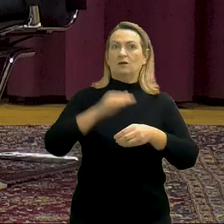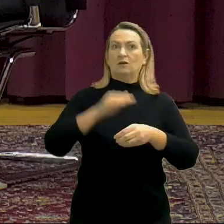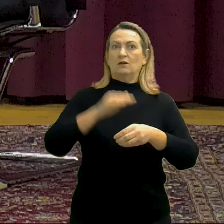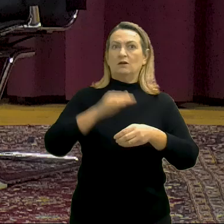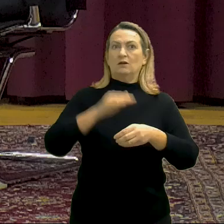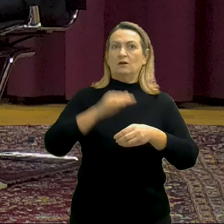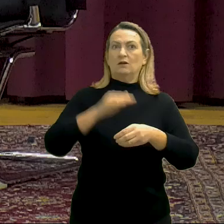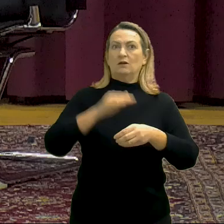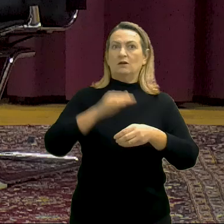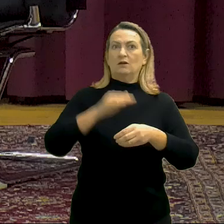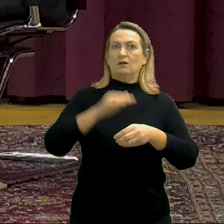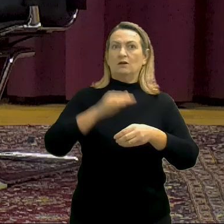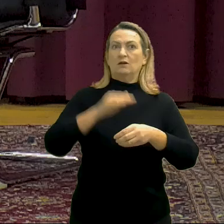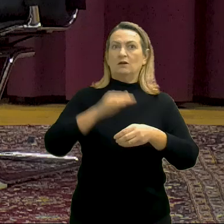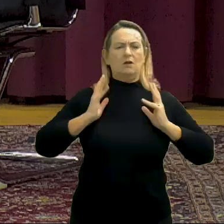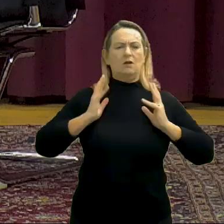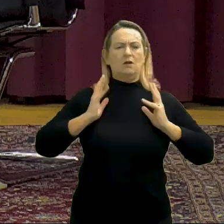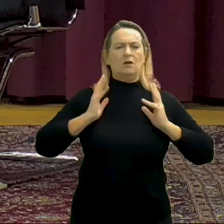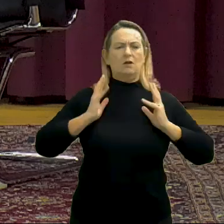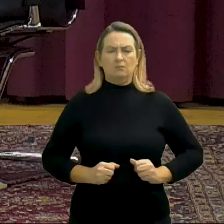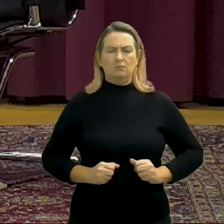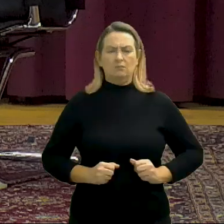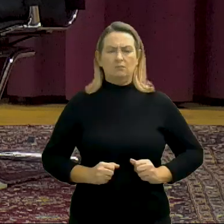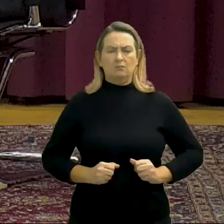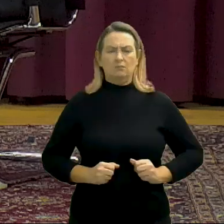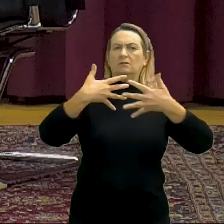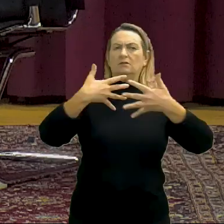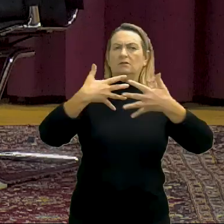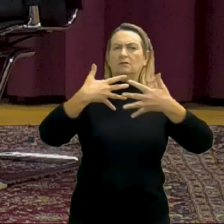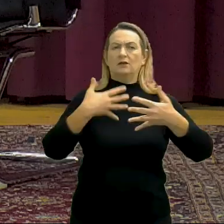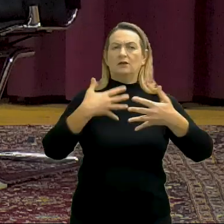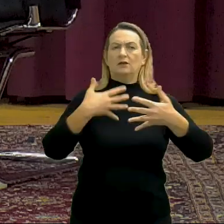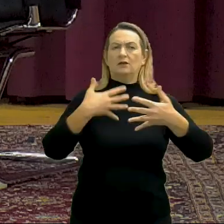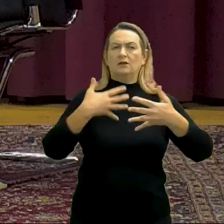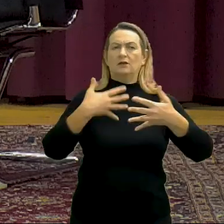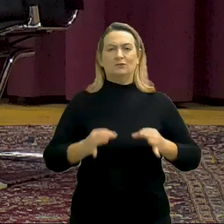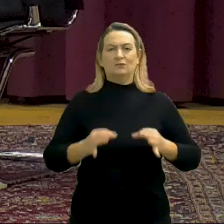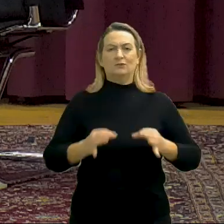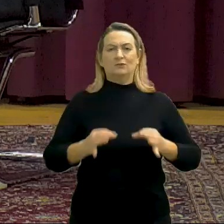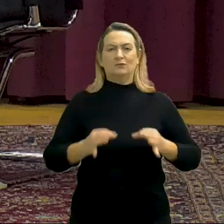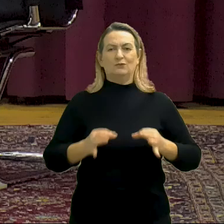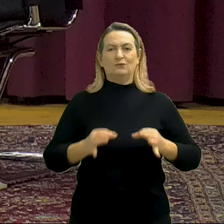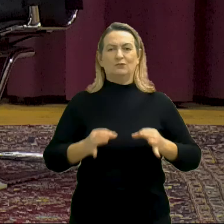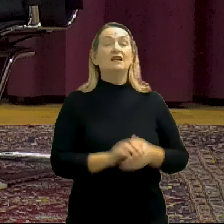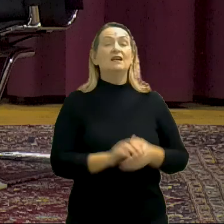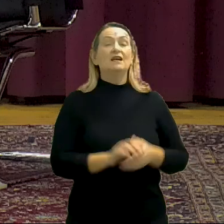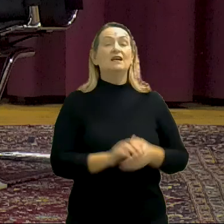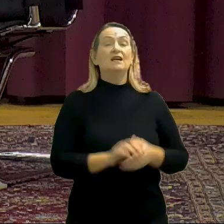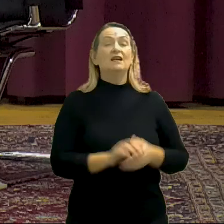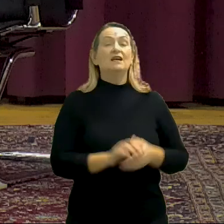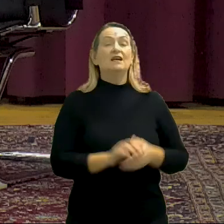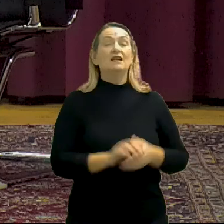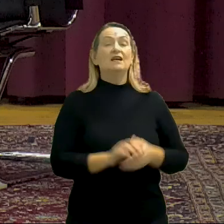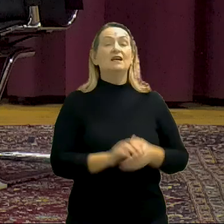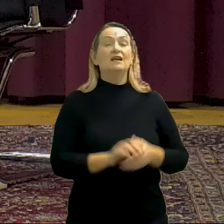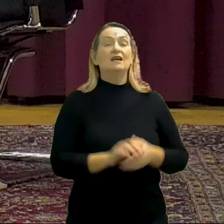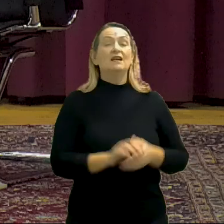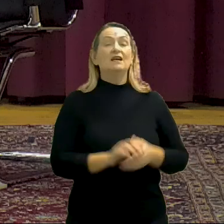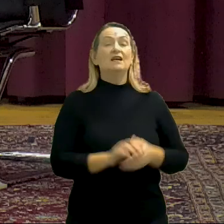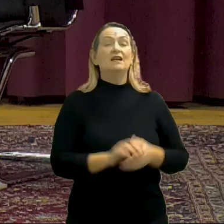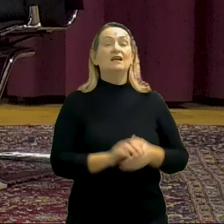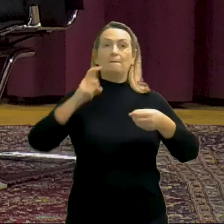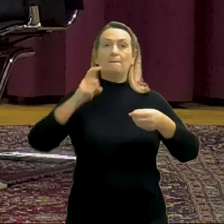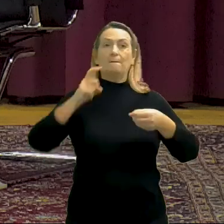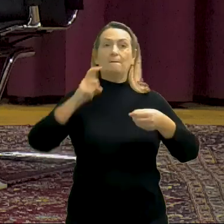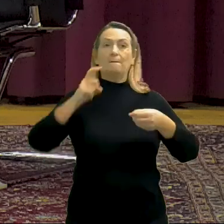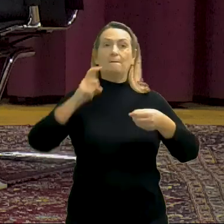eleição limpa transparente e justa eu gostaria de também agradecer também a nossa parceria institucional com o procurador Regional